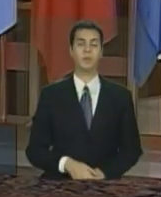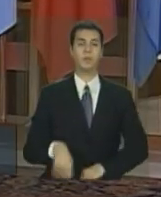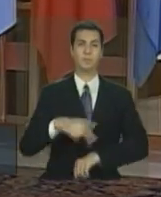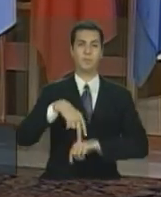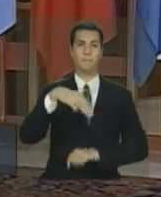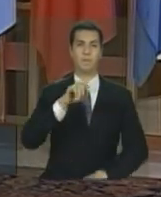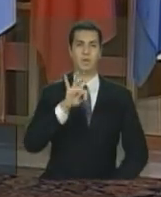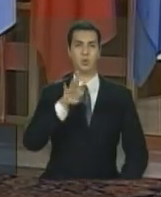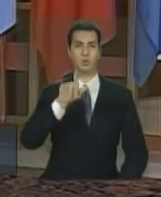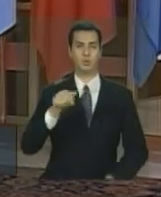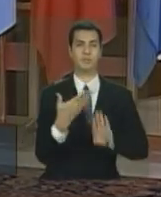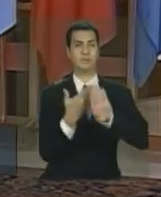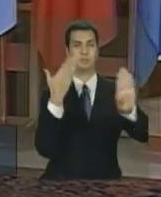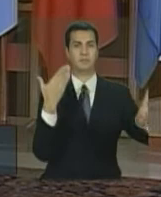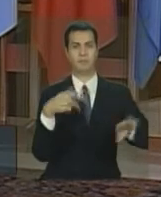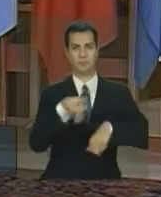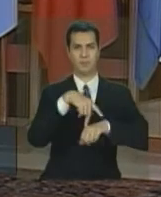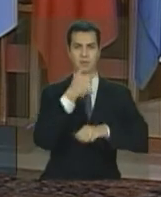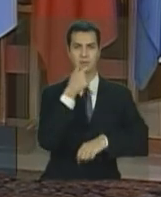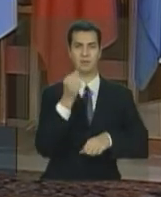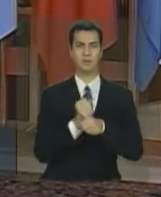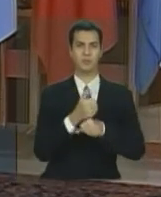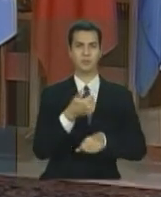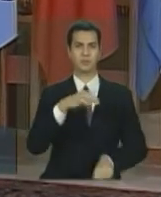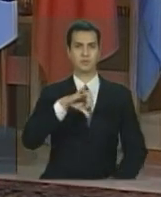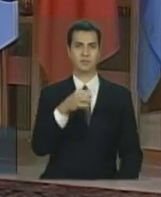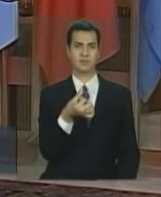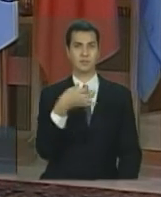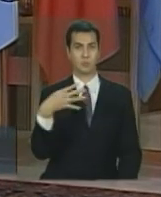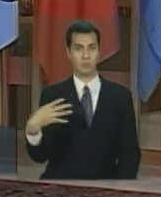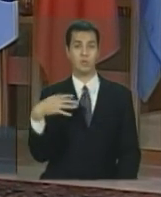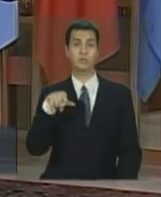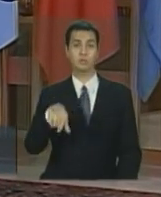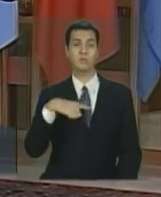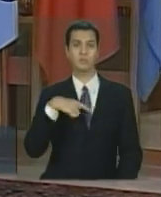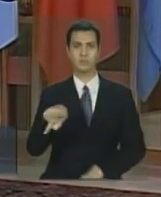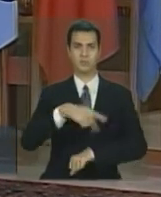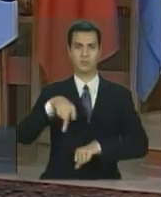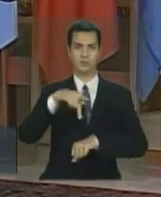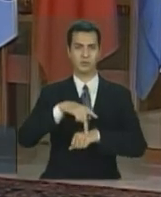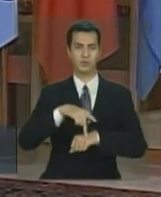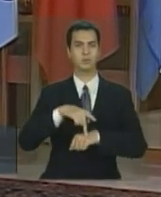Reino Unido em 1964 e se tornou uma república em